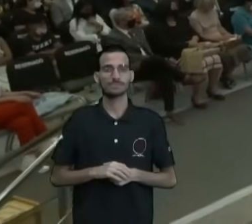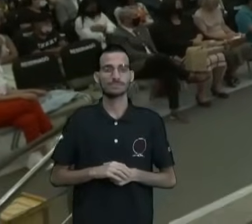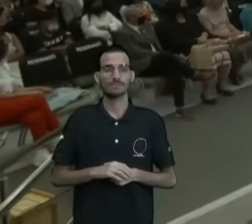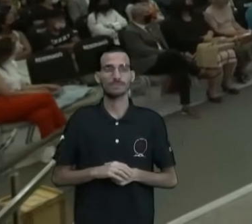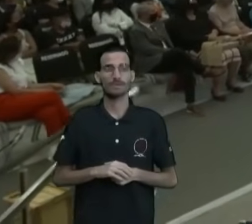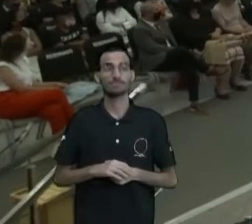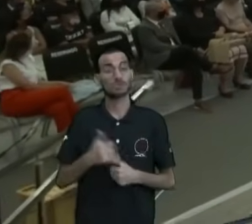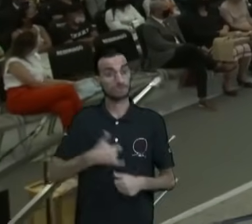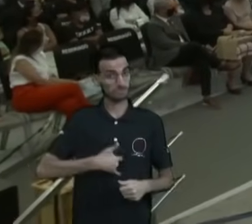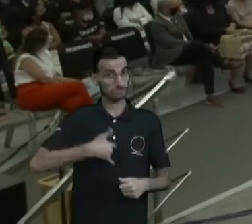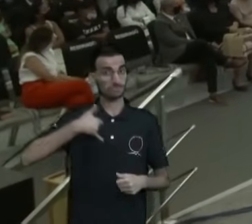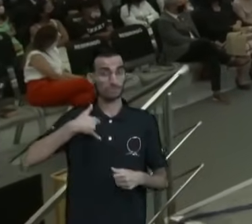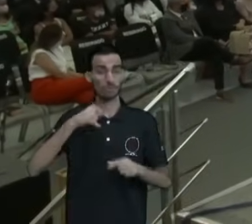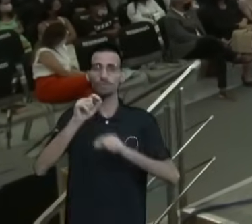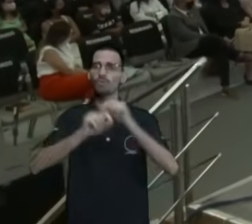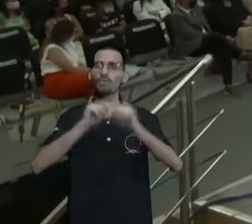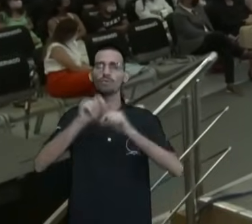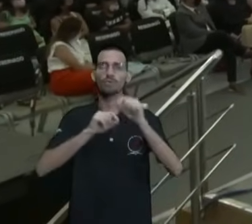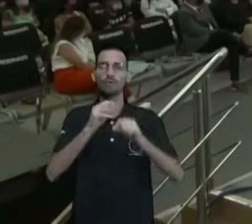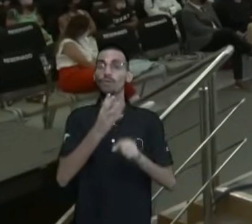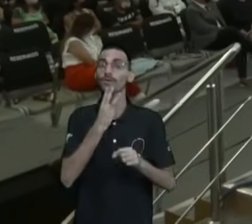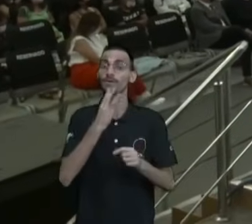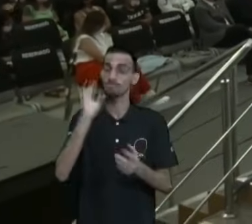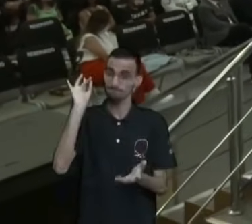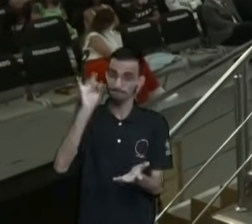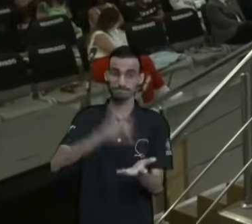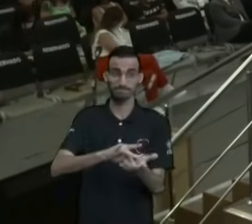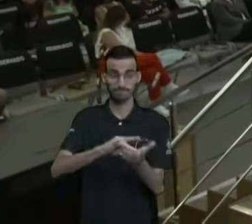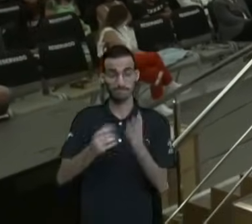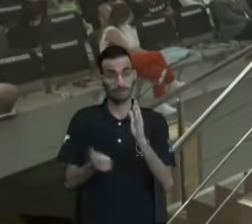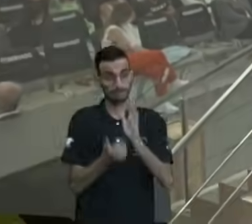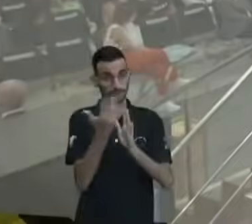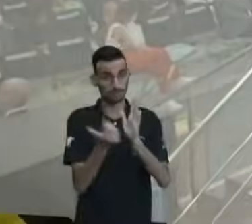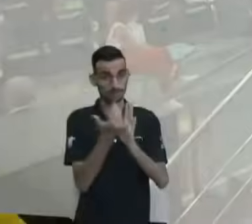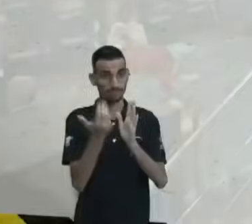evangelho e terceiro causam confusão